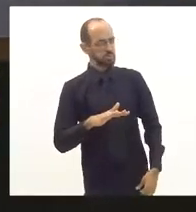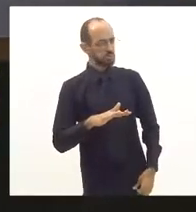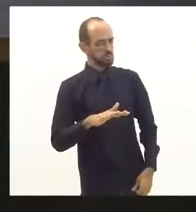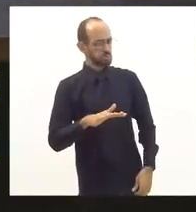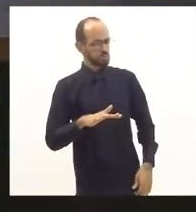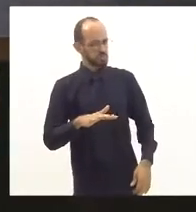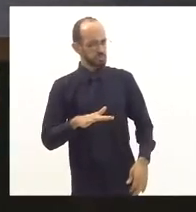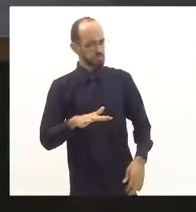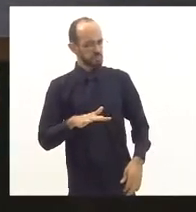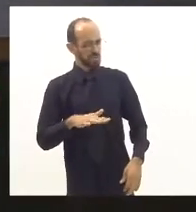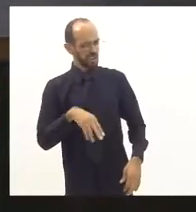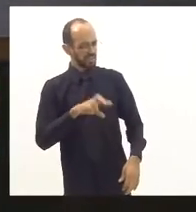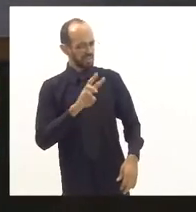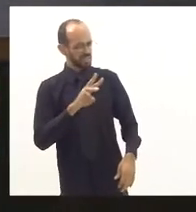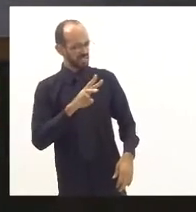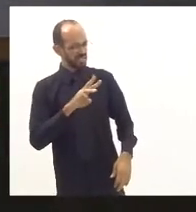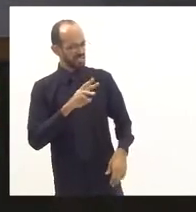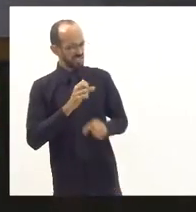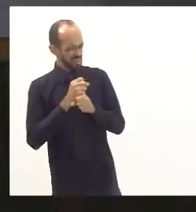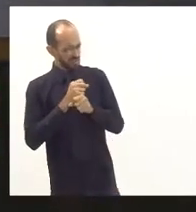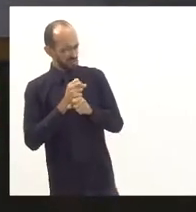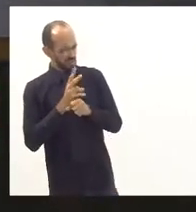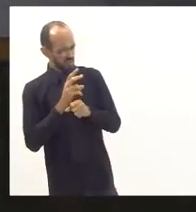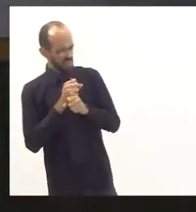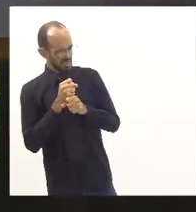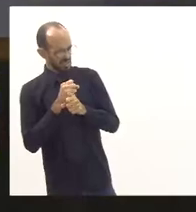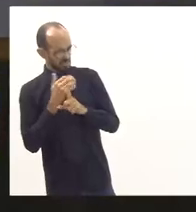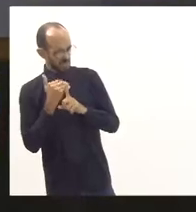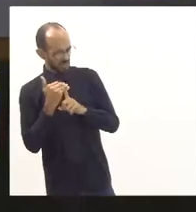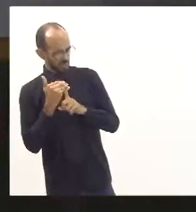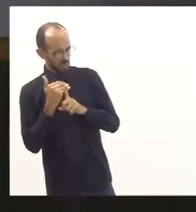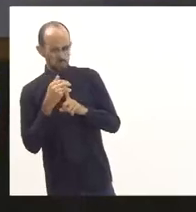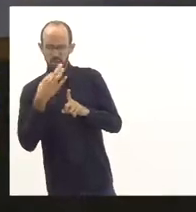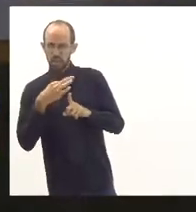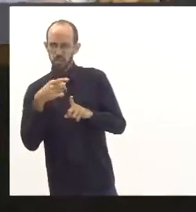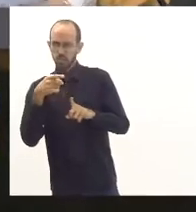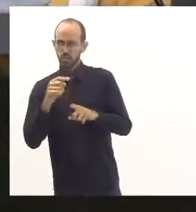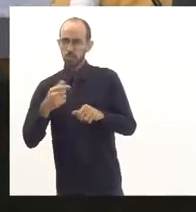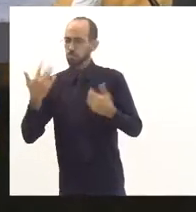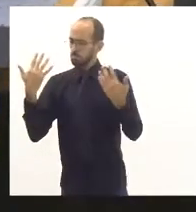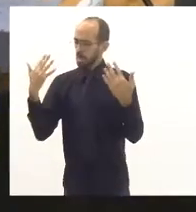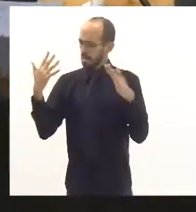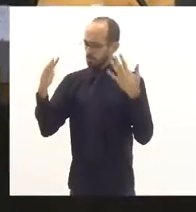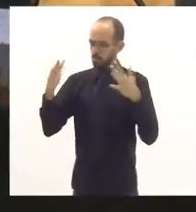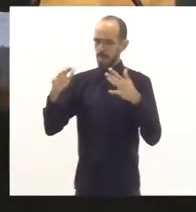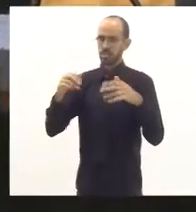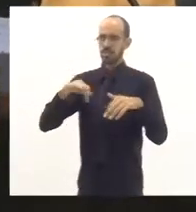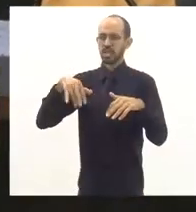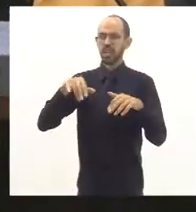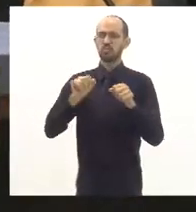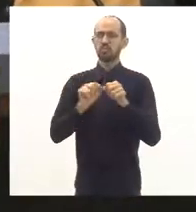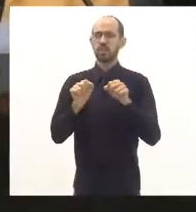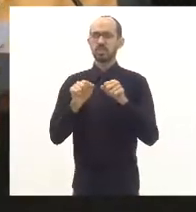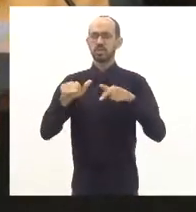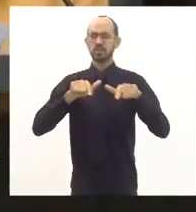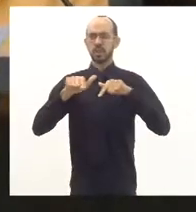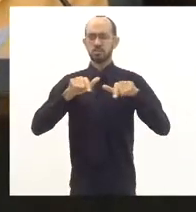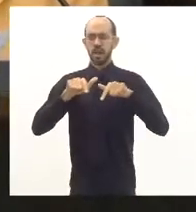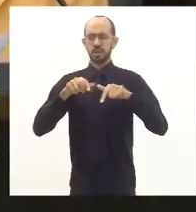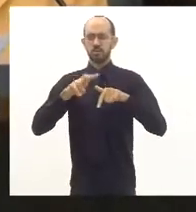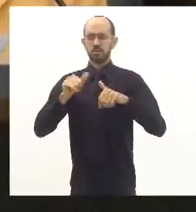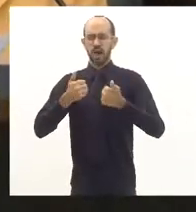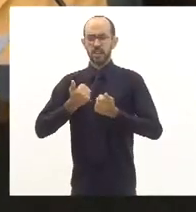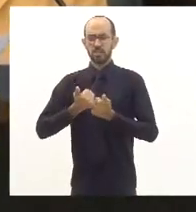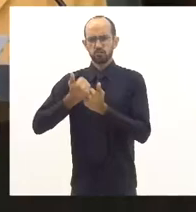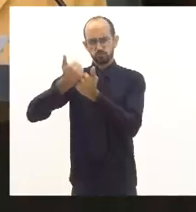Então, há mais de 2 anos e meio atrás. Estão aqui os dossiês. Parabéns a quem fez esse trabalho, que vai